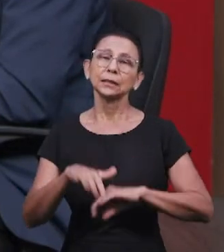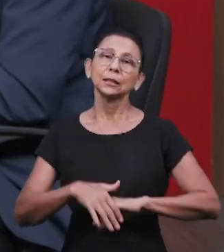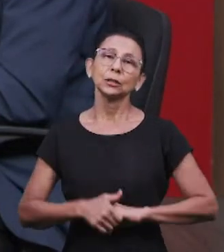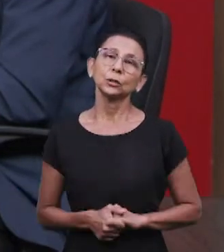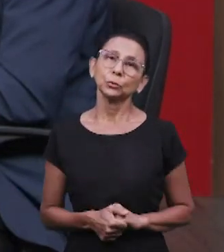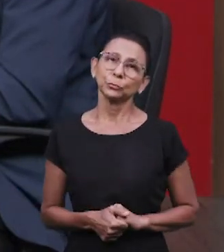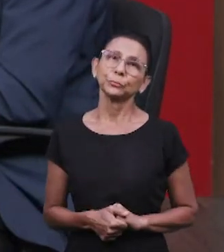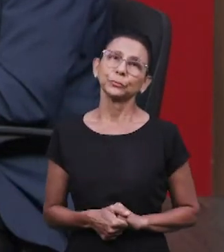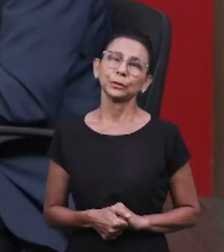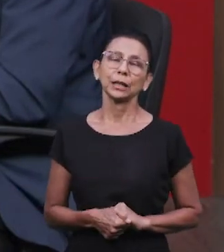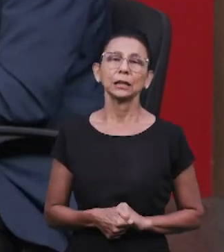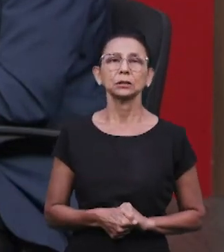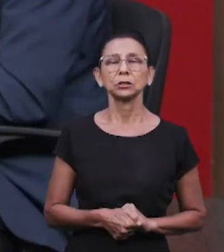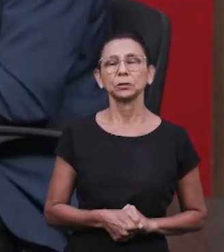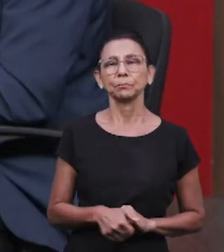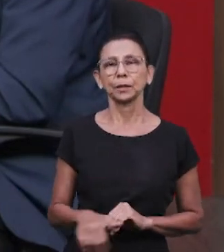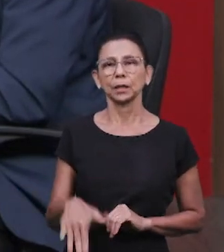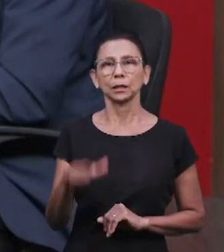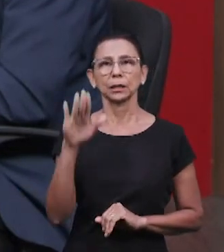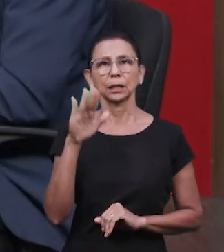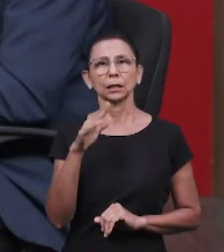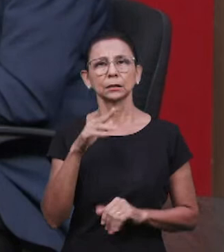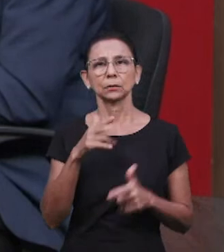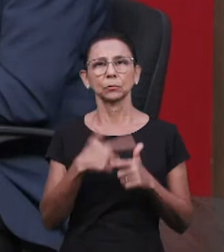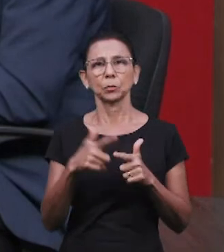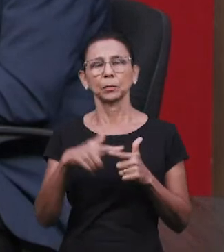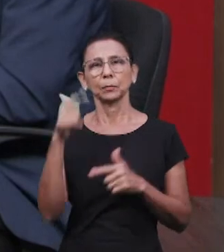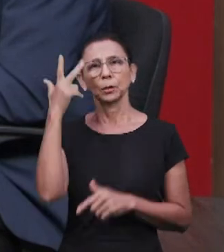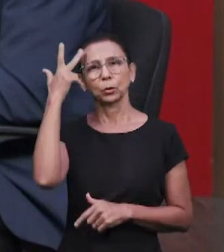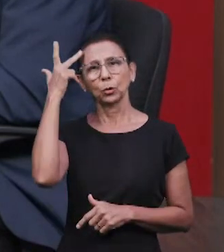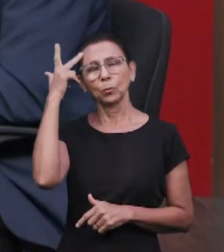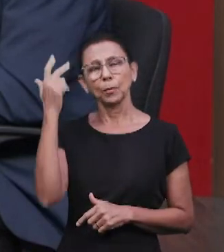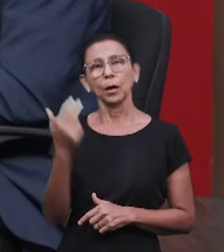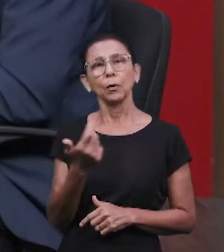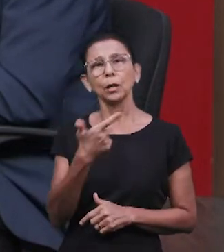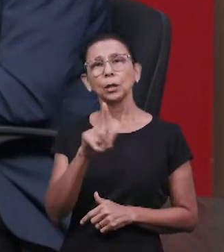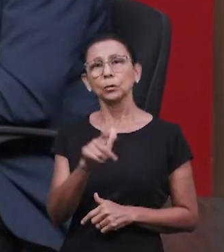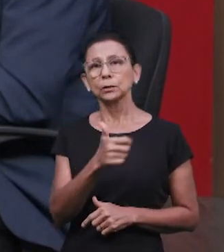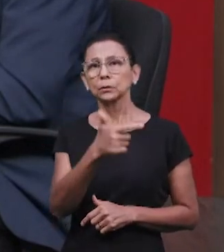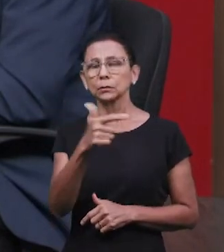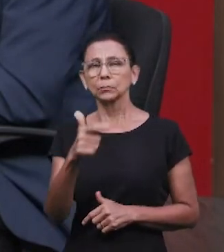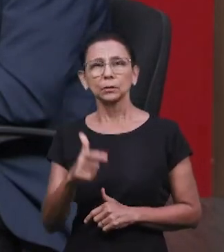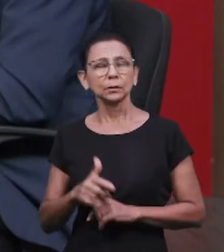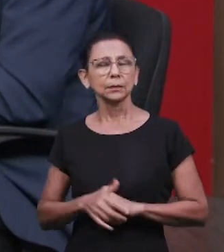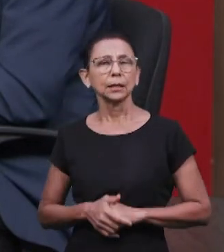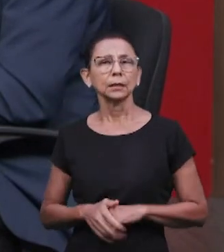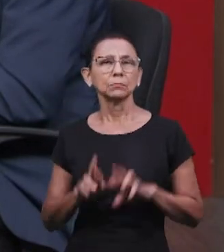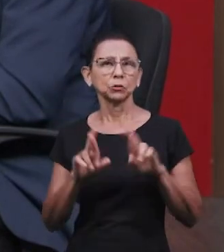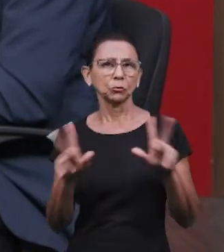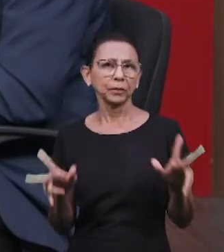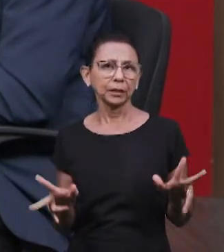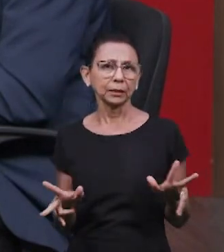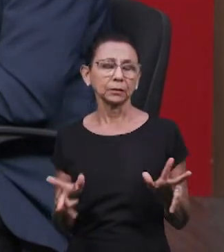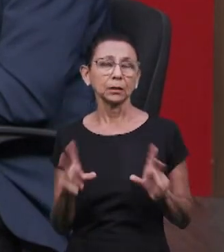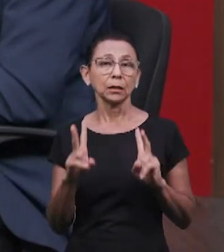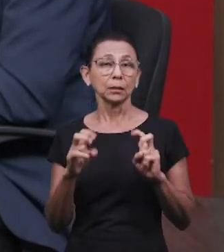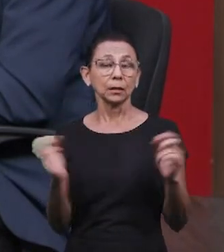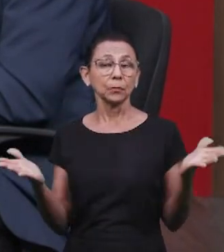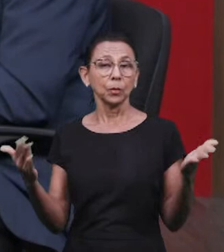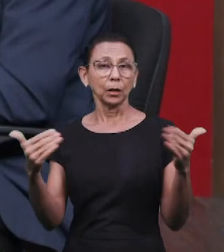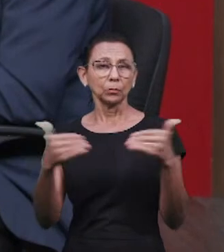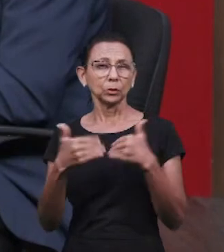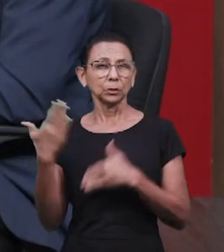de educação de crianças típicas e atípicas, né? Porque a gente também vem numa sequência de tratando de temas, por exemplo, referentes